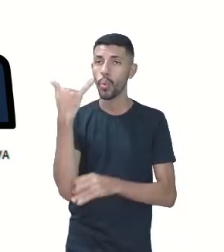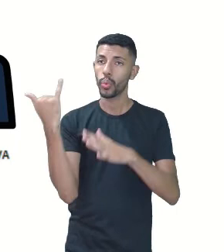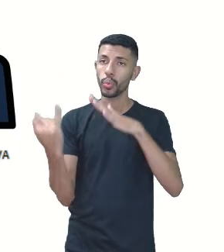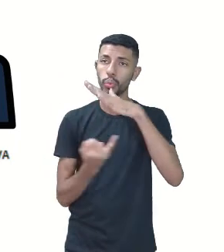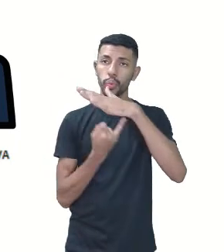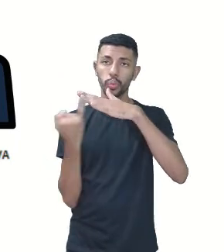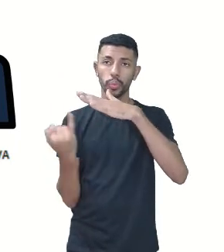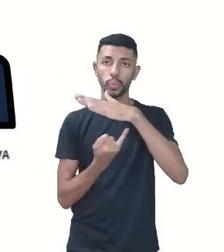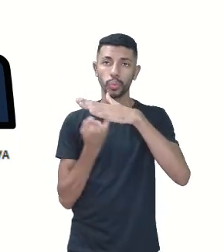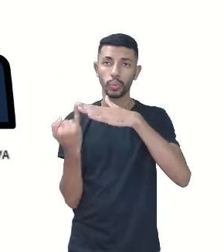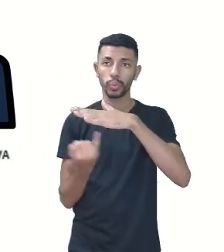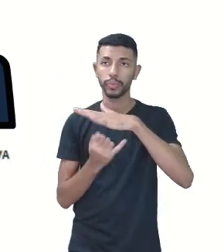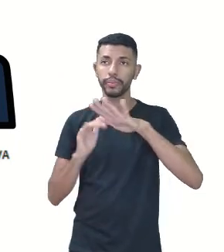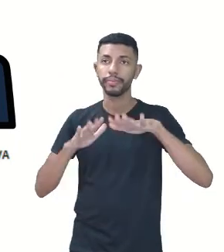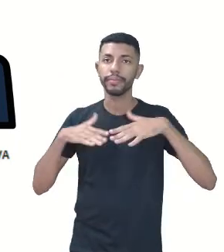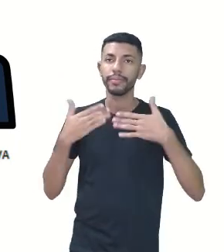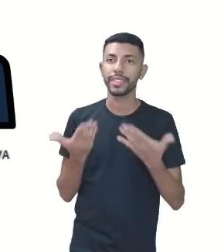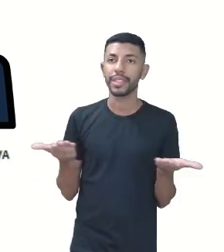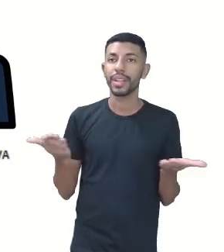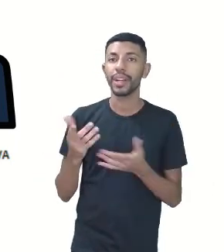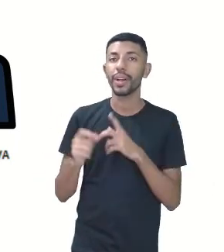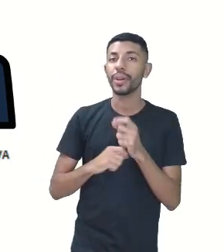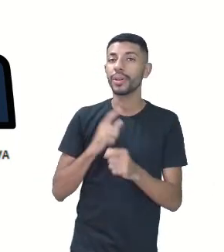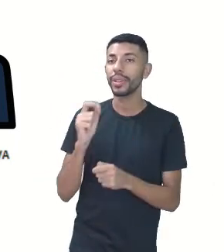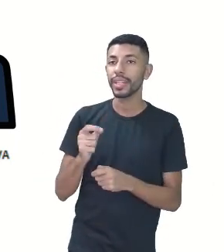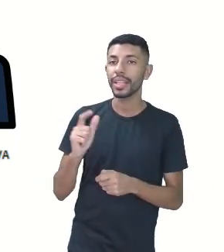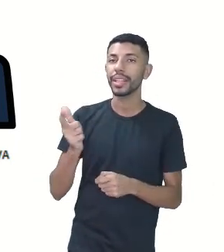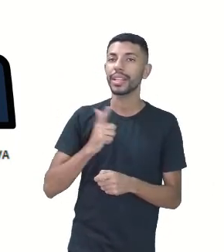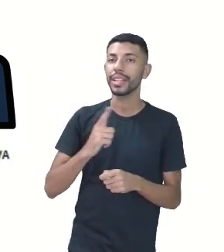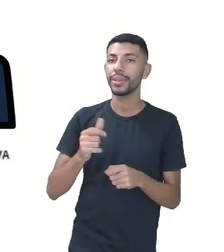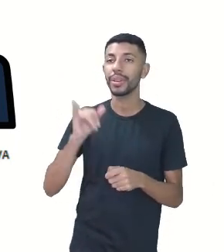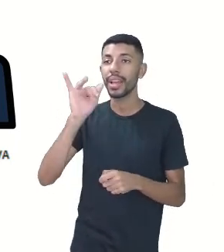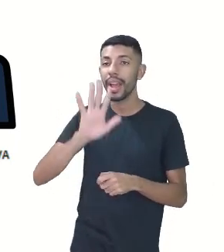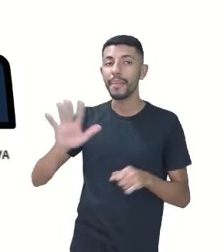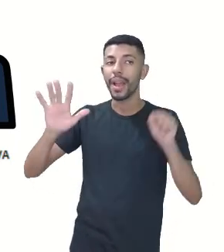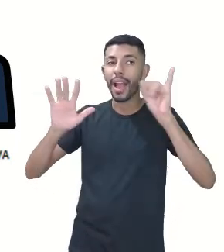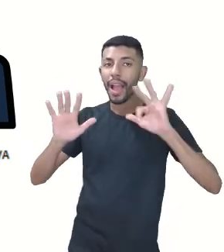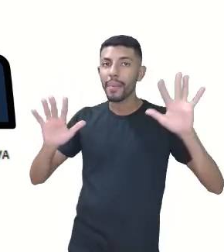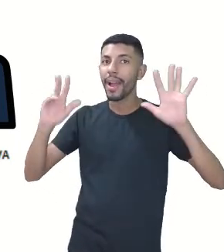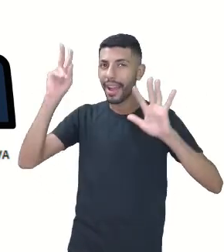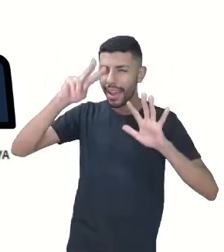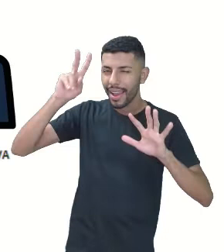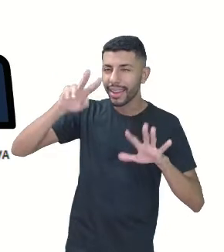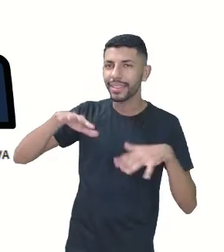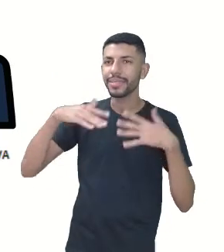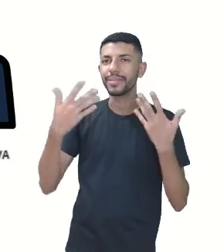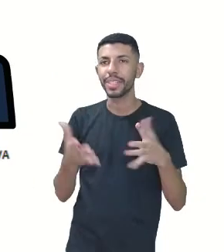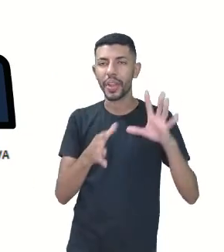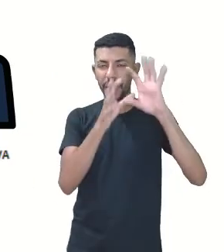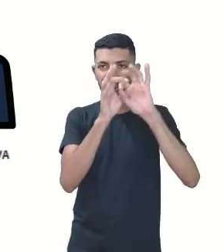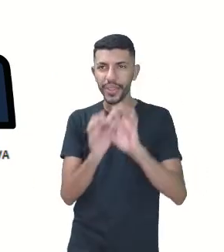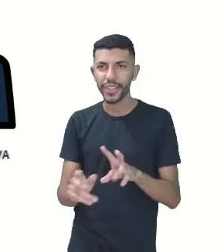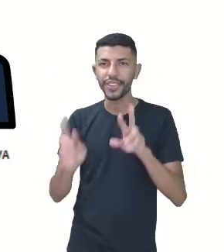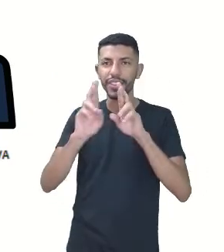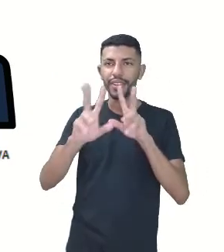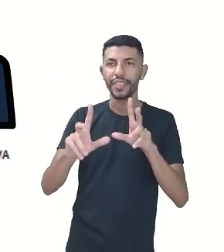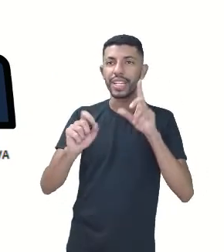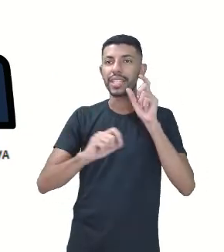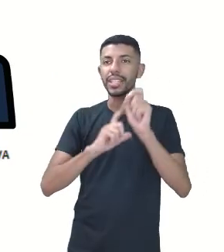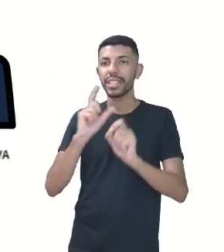informal. Aí é que vem o quê? Aquela figura que vocês viram, aquelas duas, né? Em diferentes contextos de